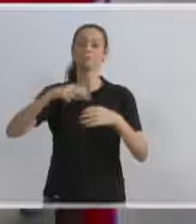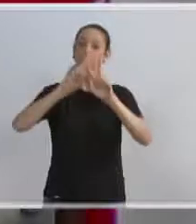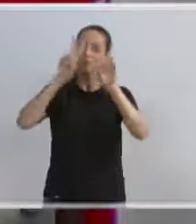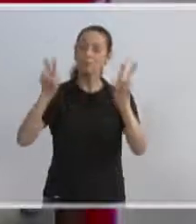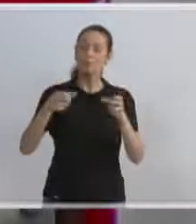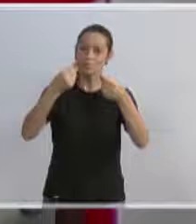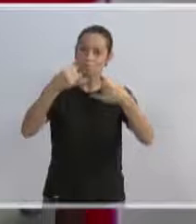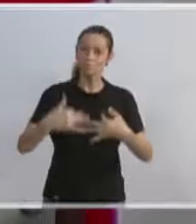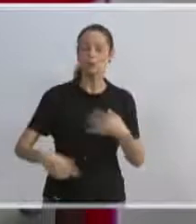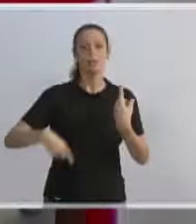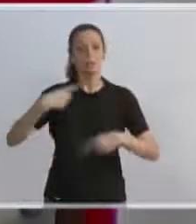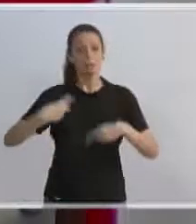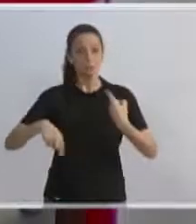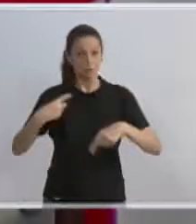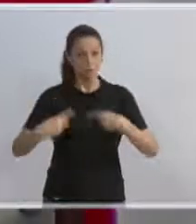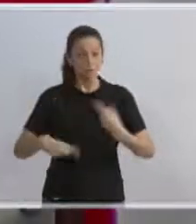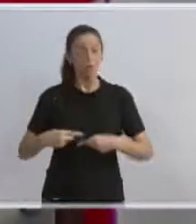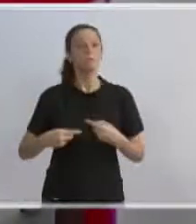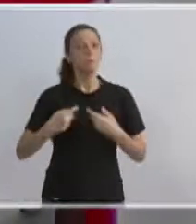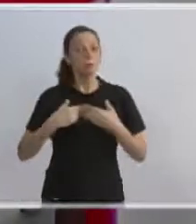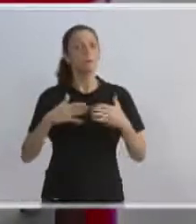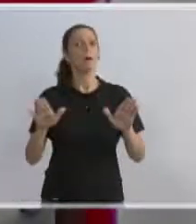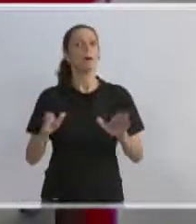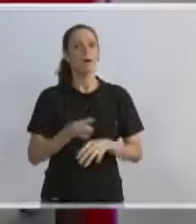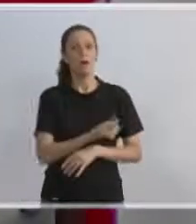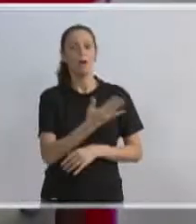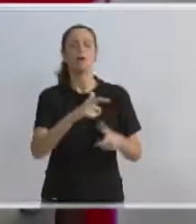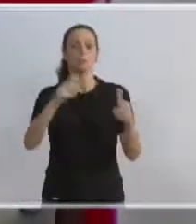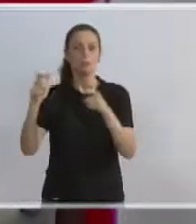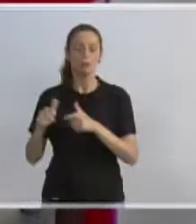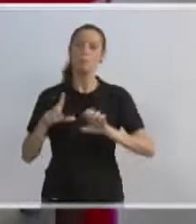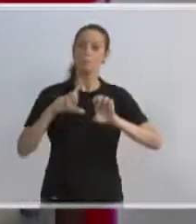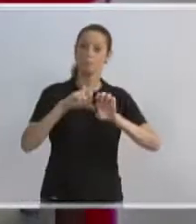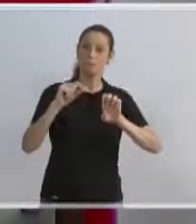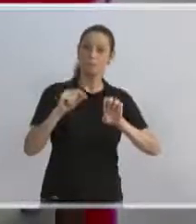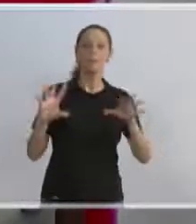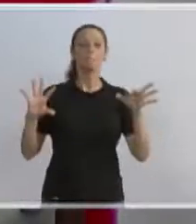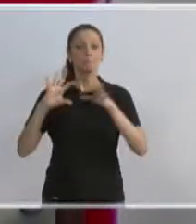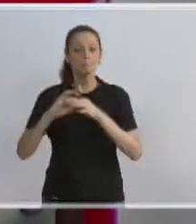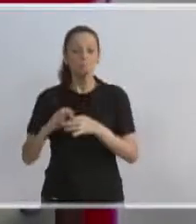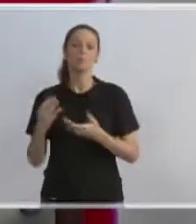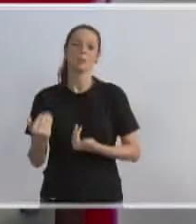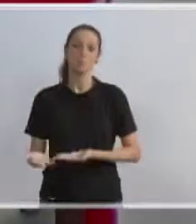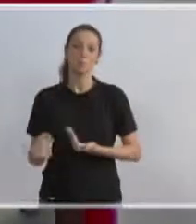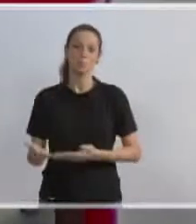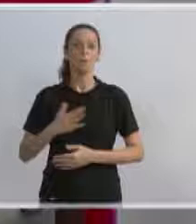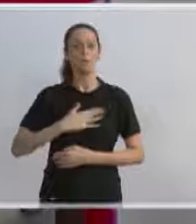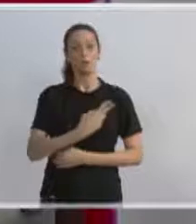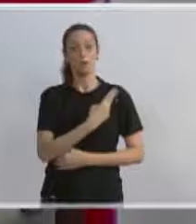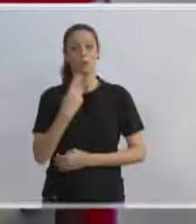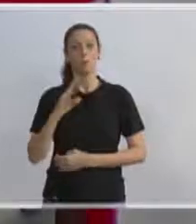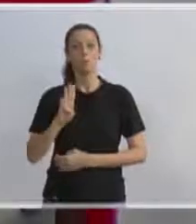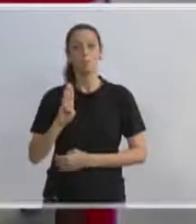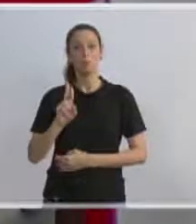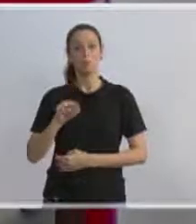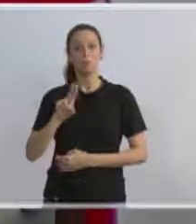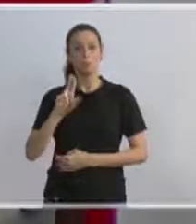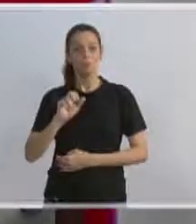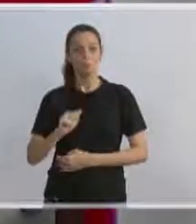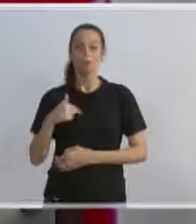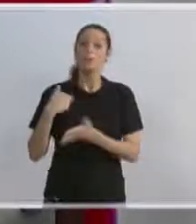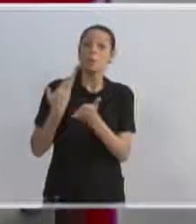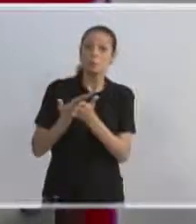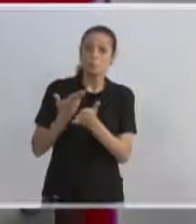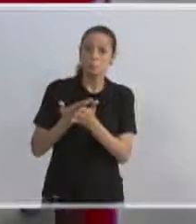bruna peterson rosa ocupou a tribuna livre para falar sobre o trabalho das empresas juniores e convidar a comunidade a